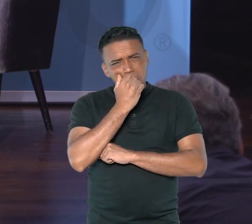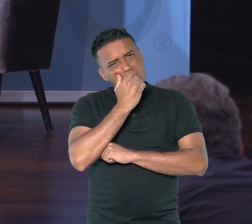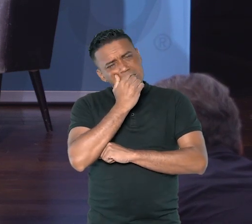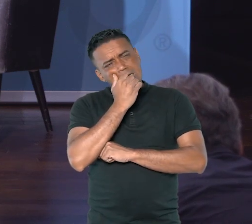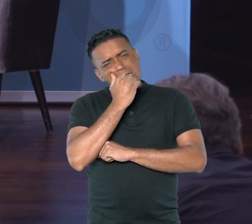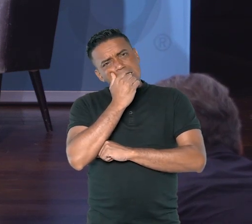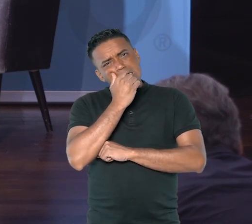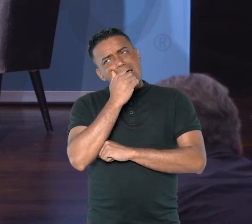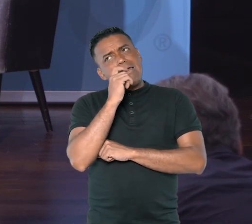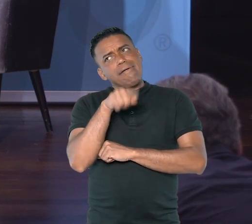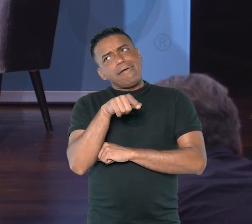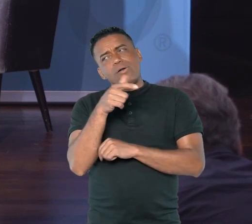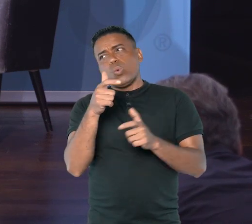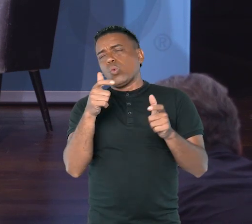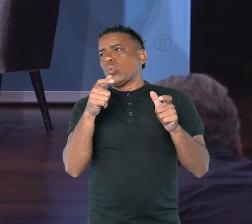É um lugar